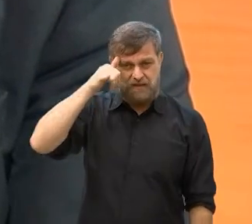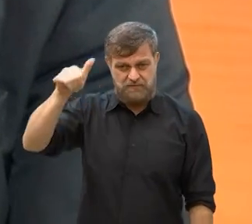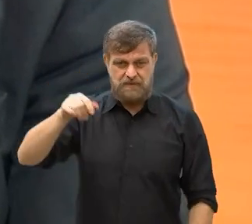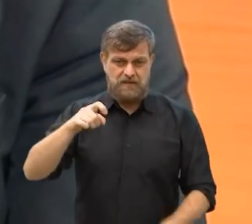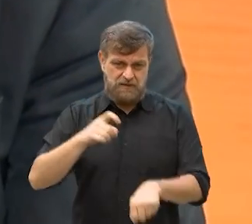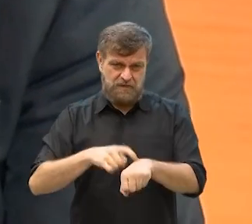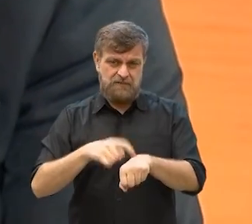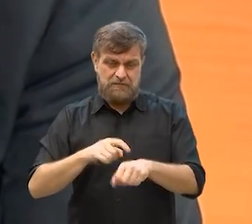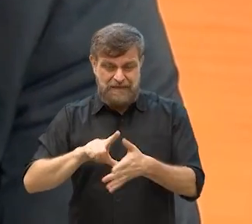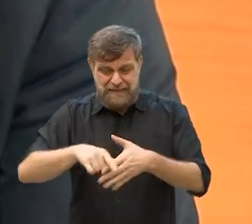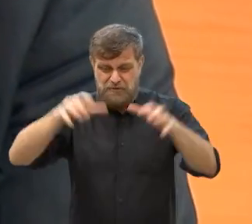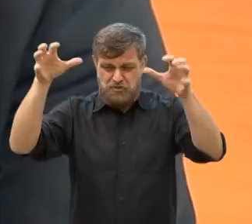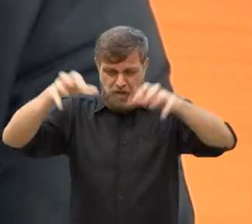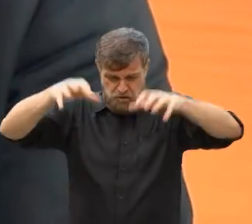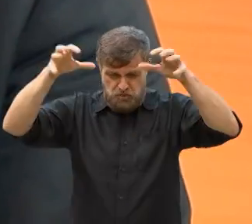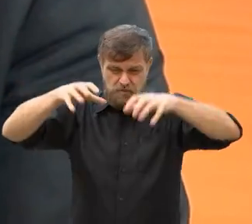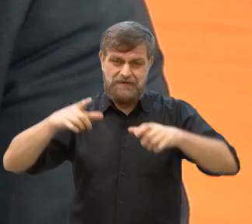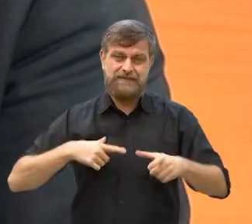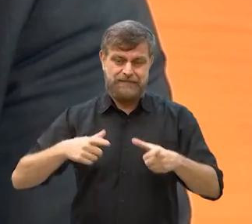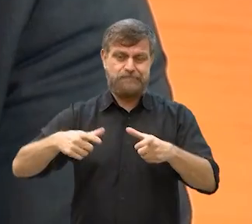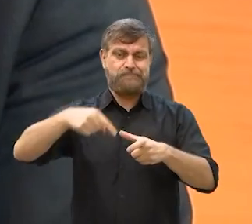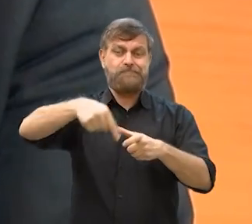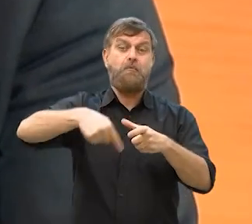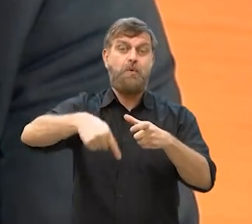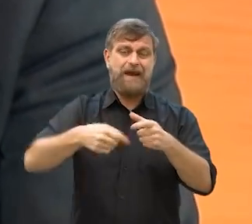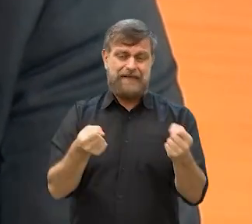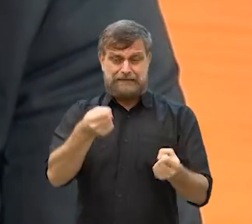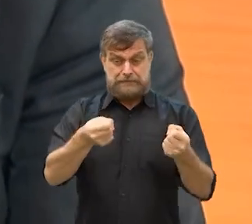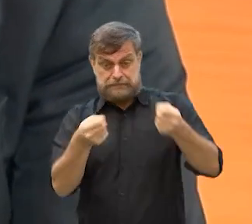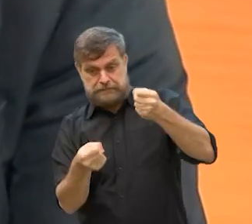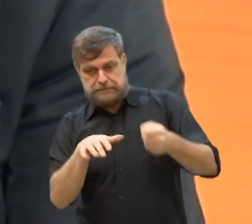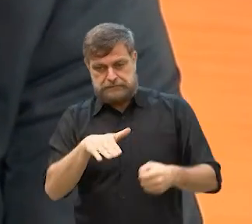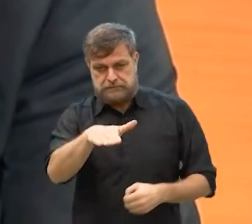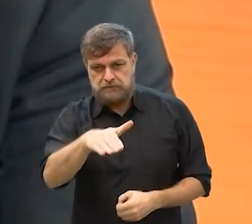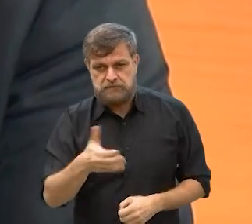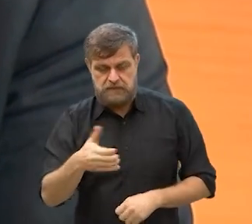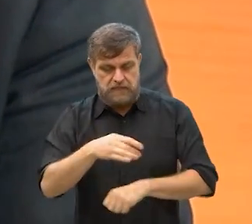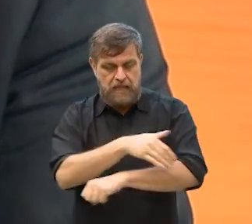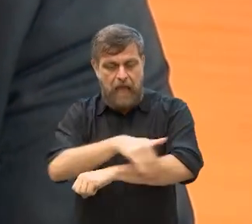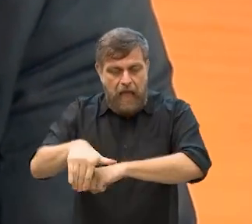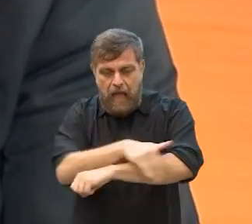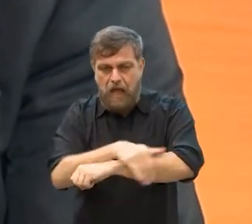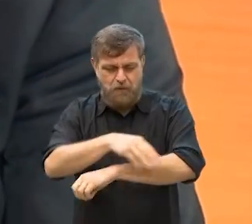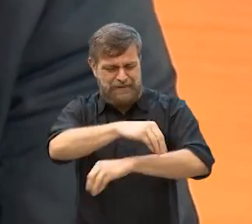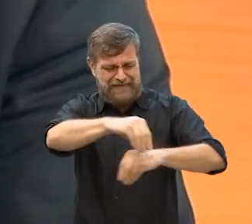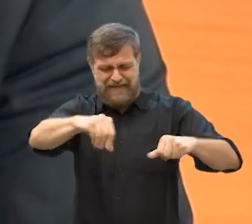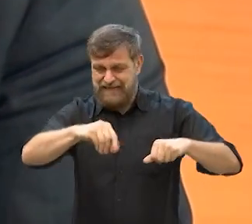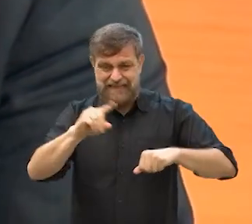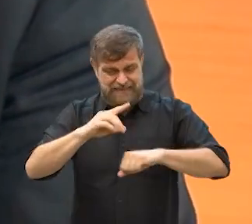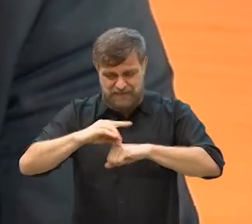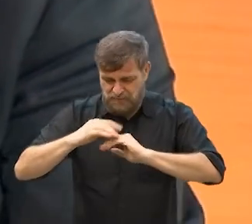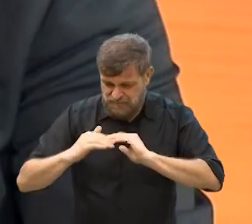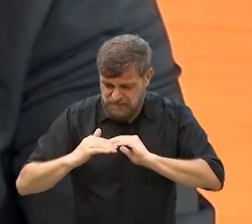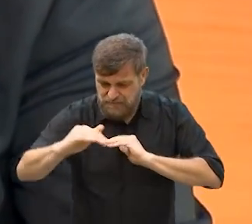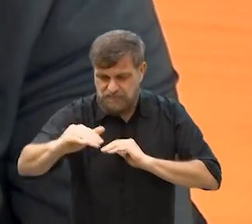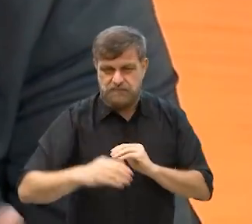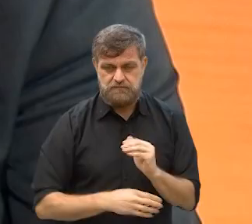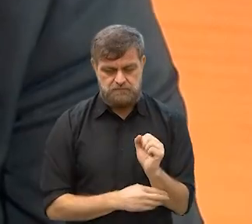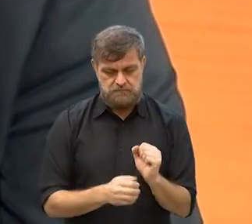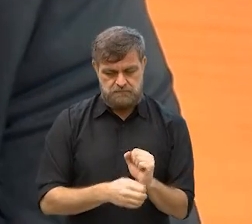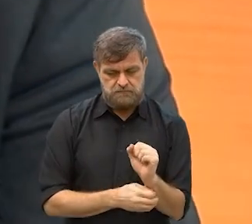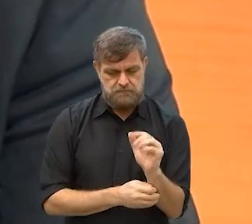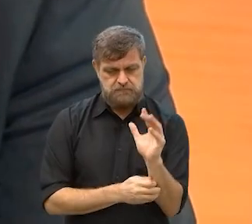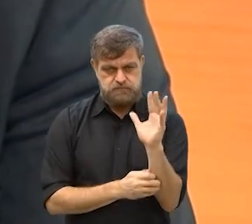correspondente, após as chuvas. Ela quer que a sua rua seja pavimentada. A árvore que começou